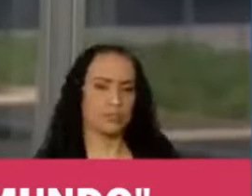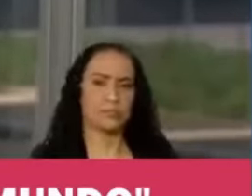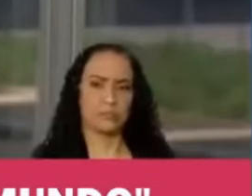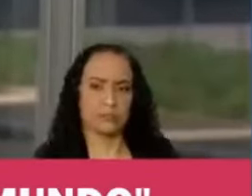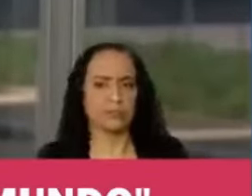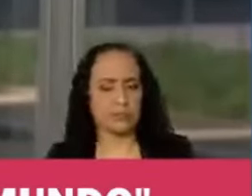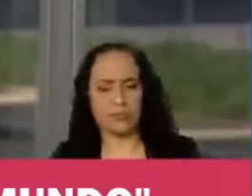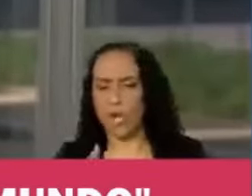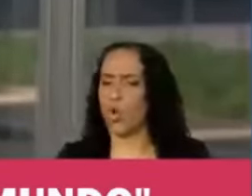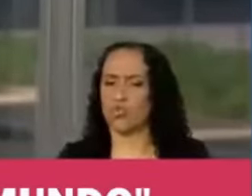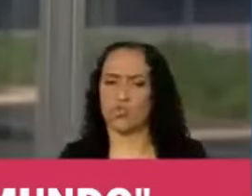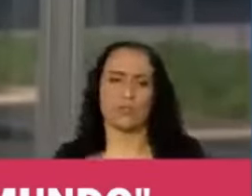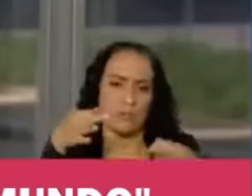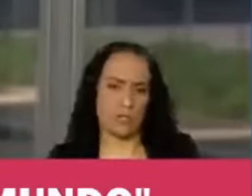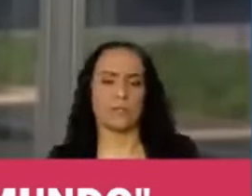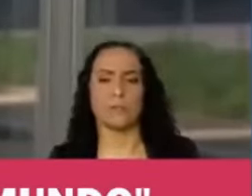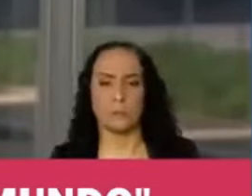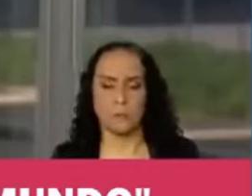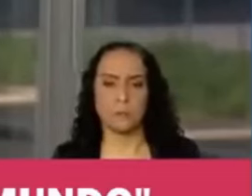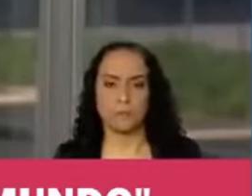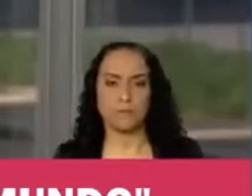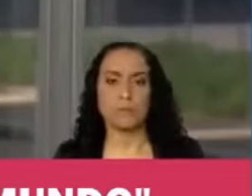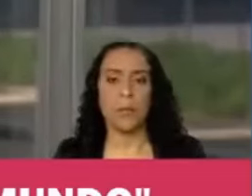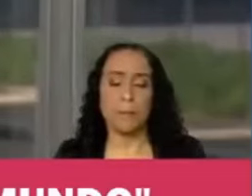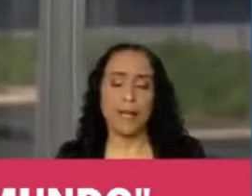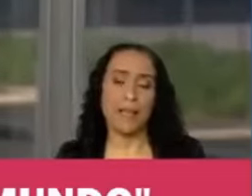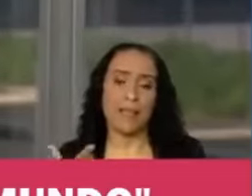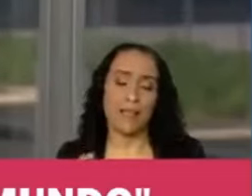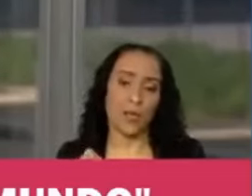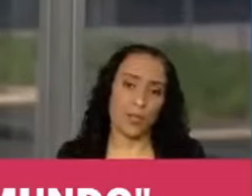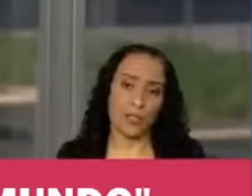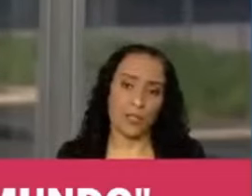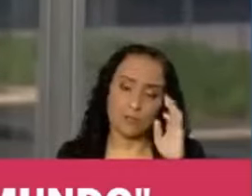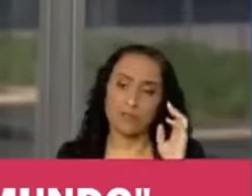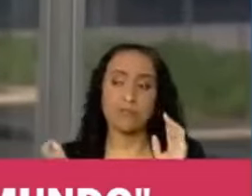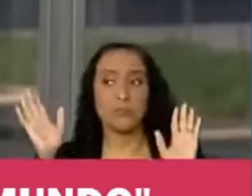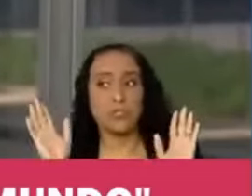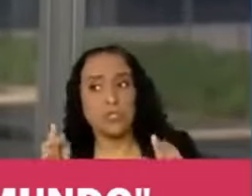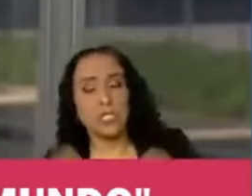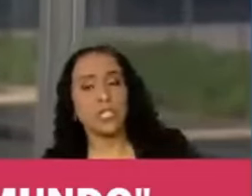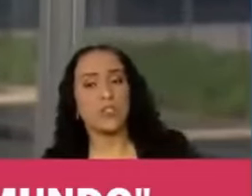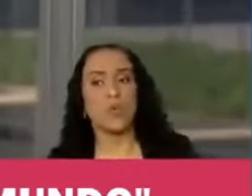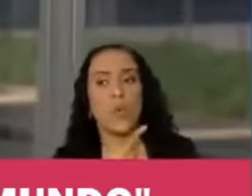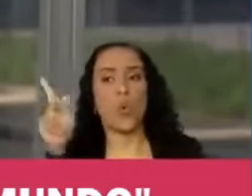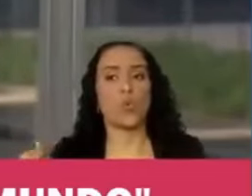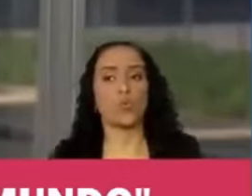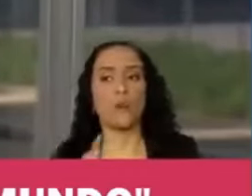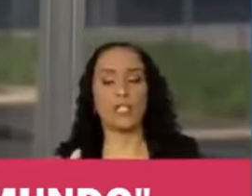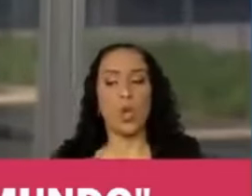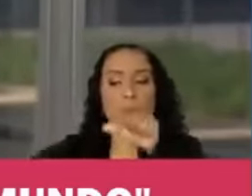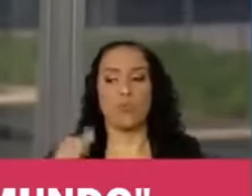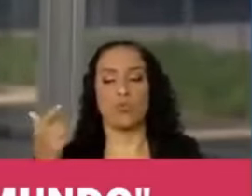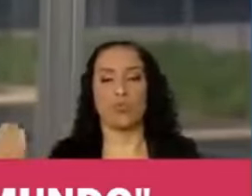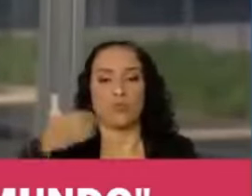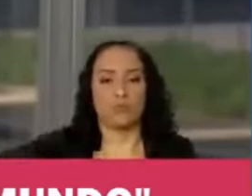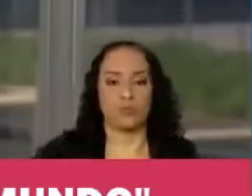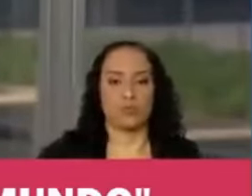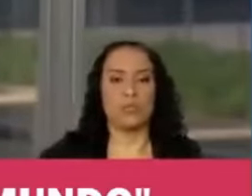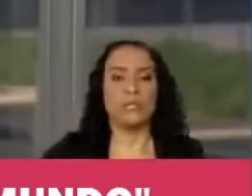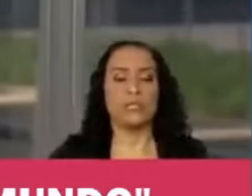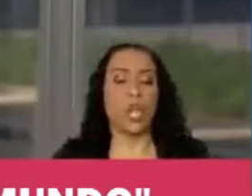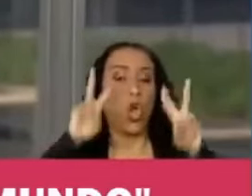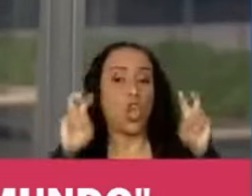continuar sendo assim, eu não tenho nenhuma dúvida sobre isso. Evidente que, eventualmente, um outro país, quando muda o governo, ele tem uma orientação diferente sobre